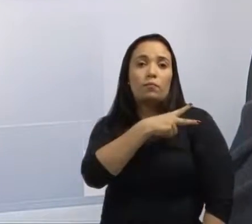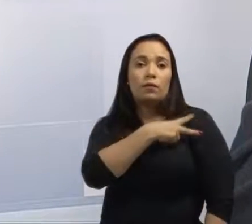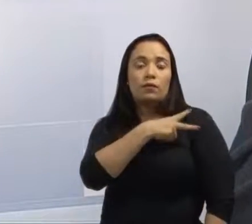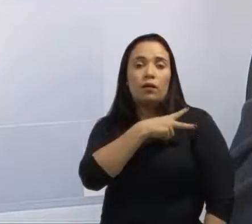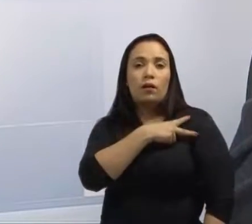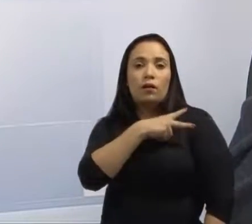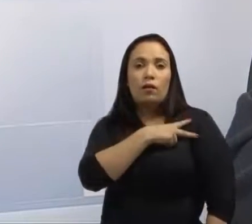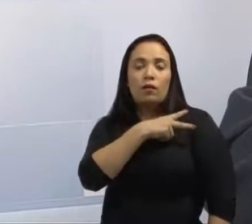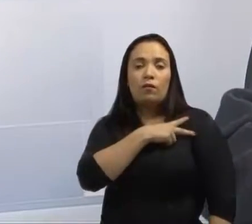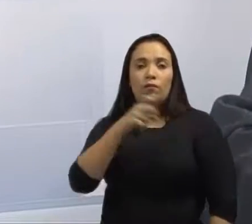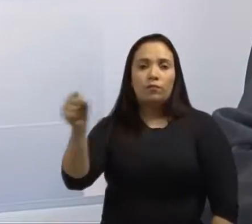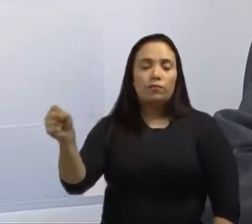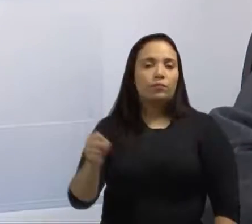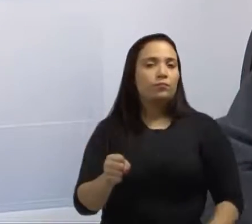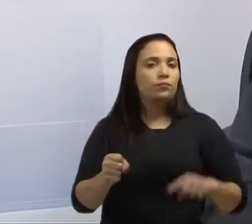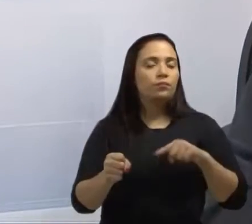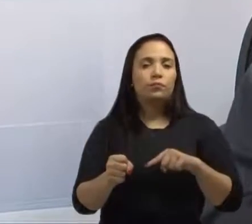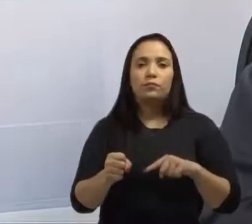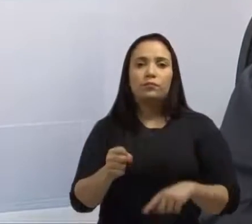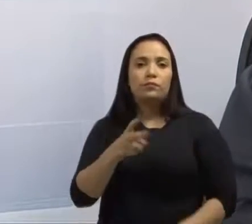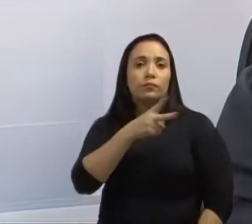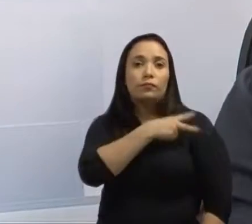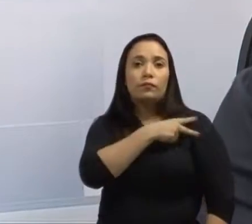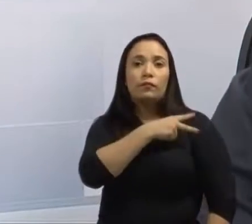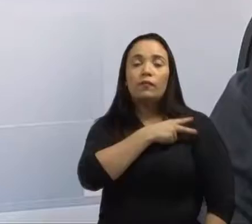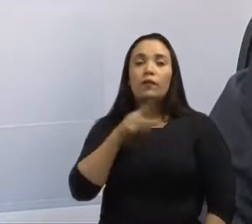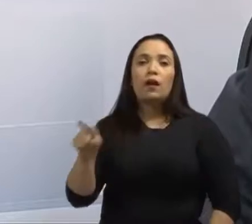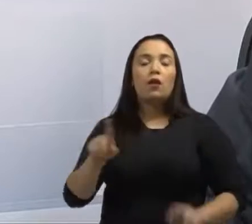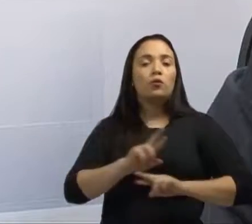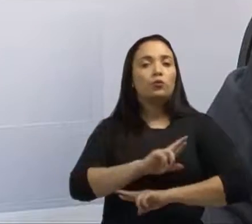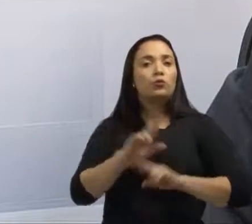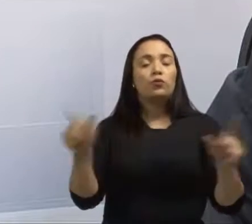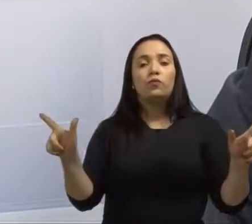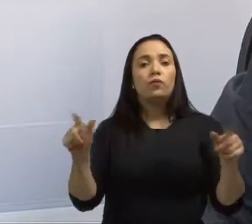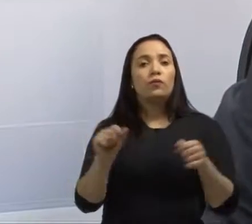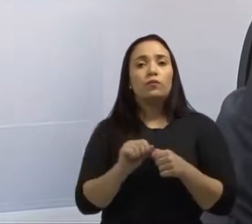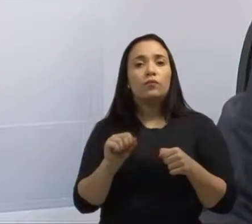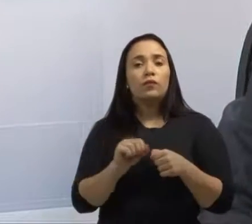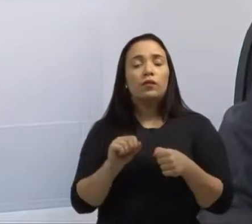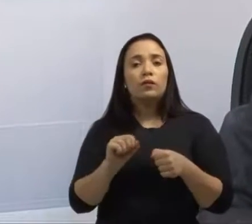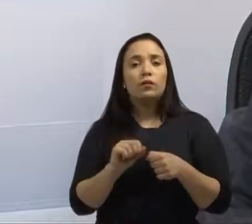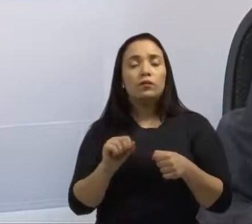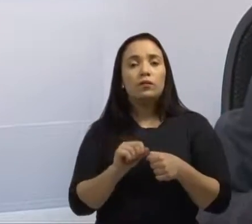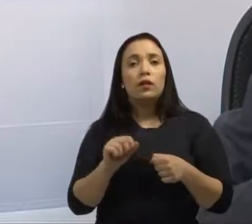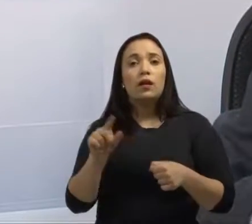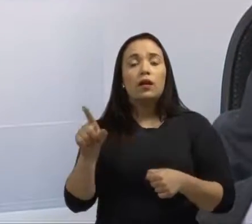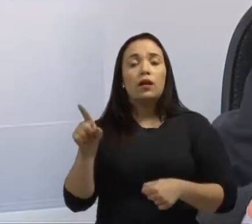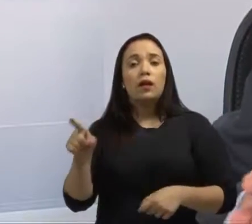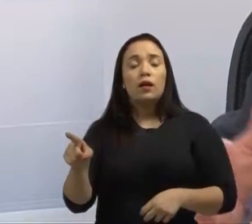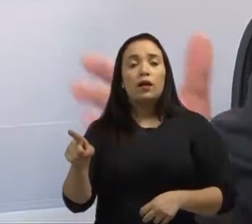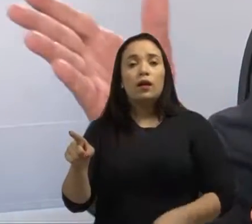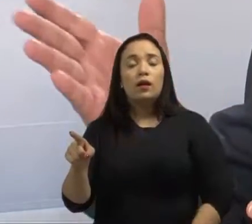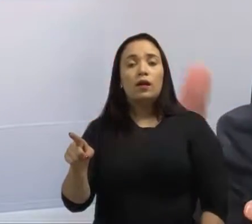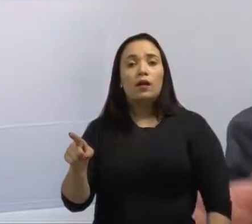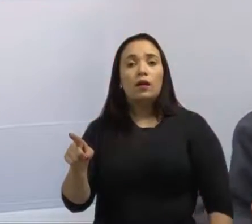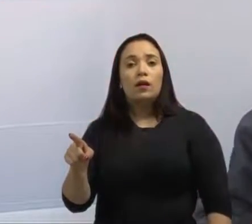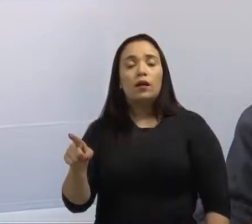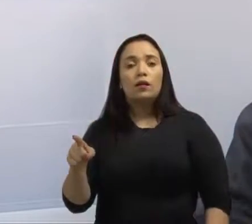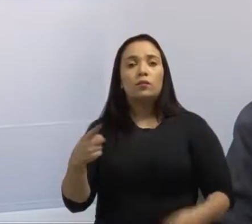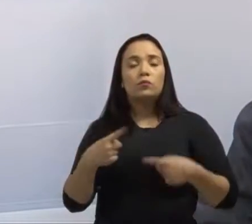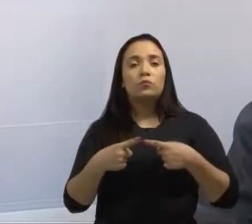Não. O capitão Wagner fez um movimento diferenciado. Ele está indo de encontro a